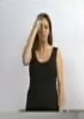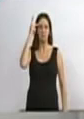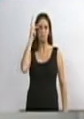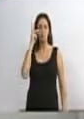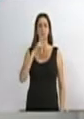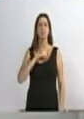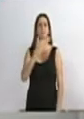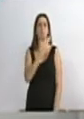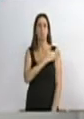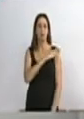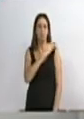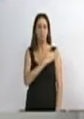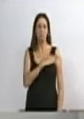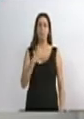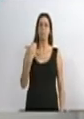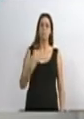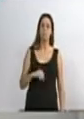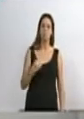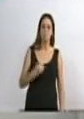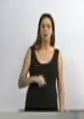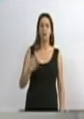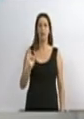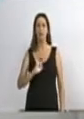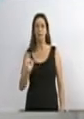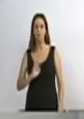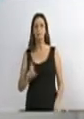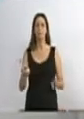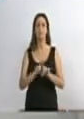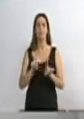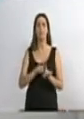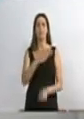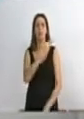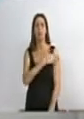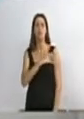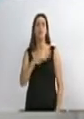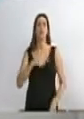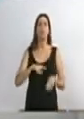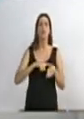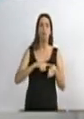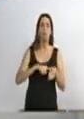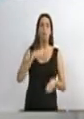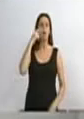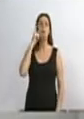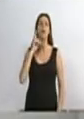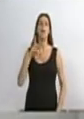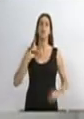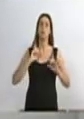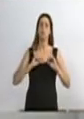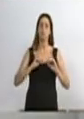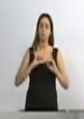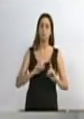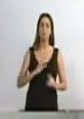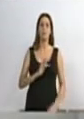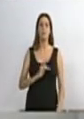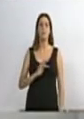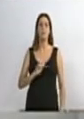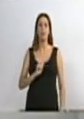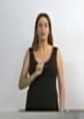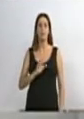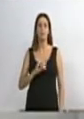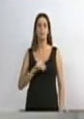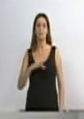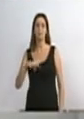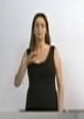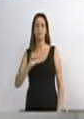os racistas. Isso é a doutrina política fascista que avança a galope